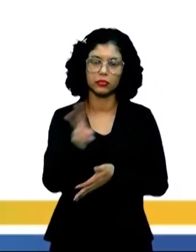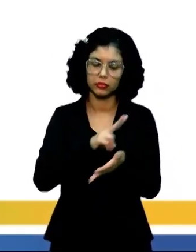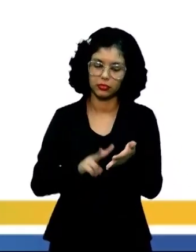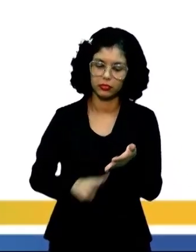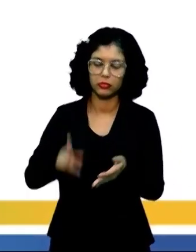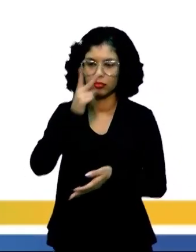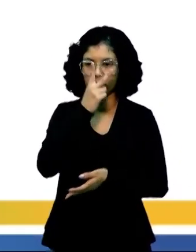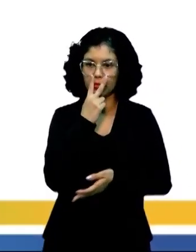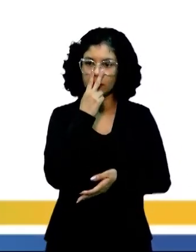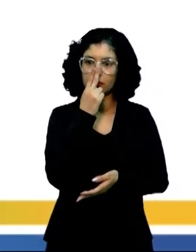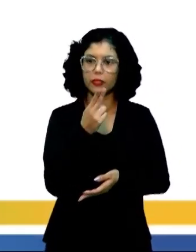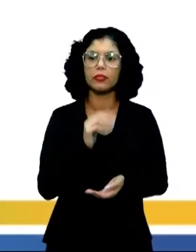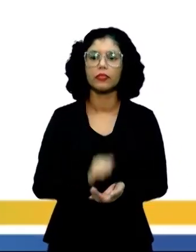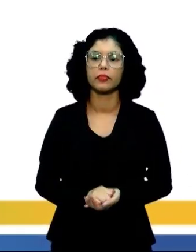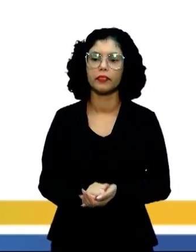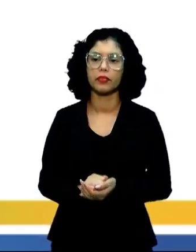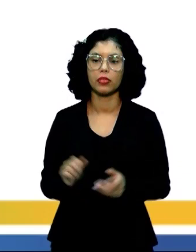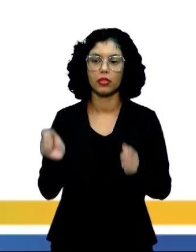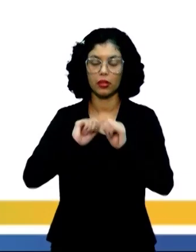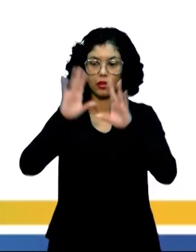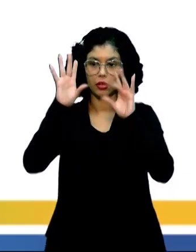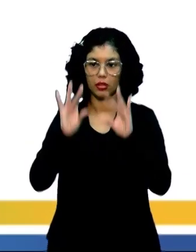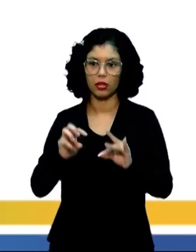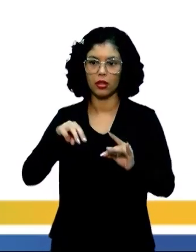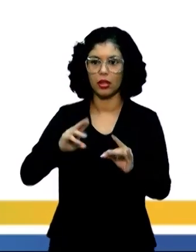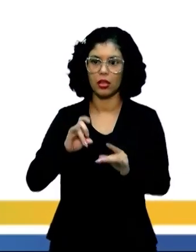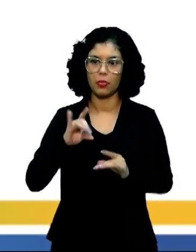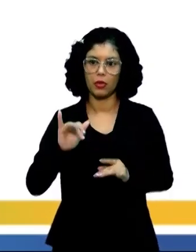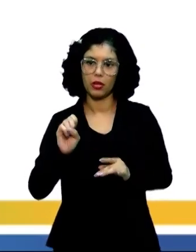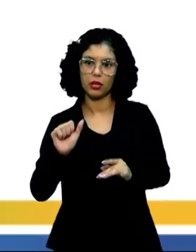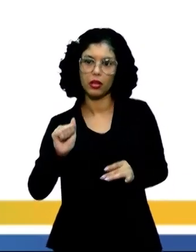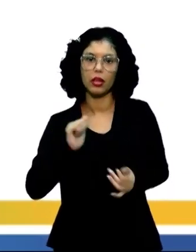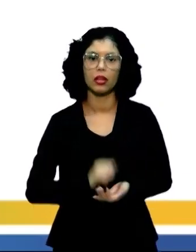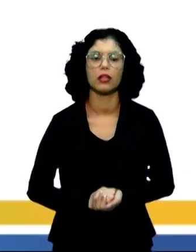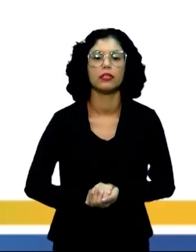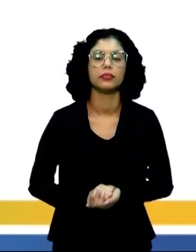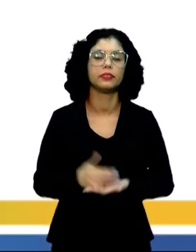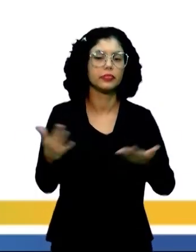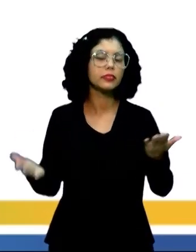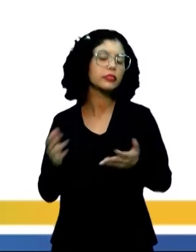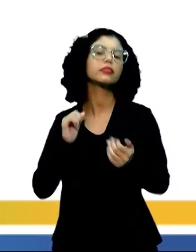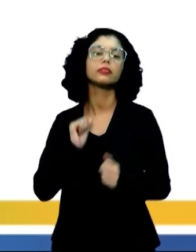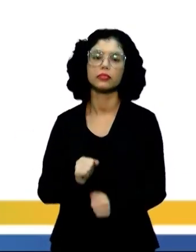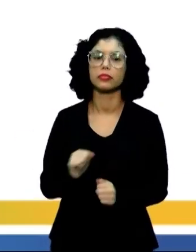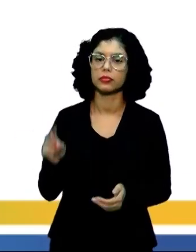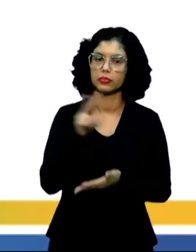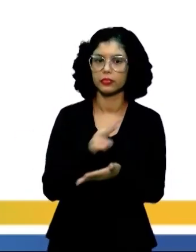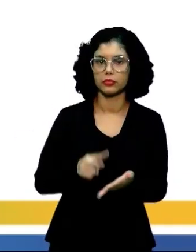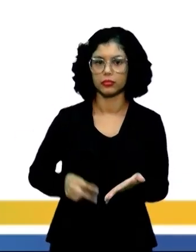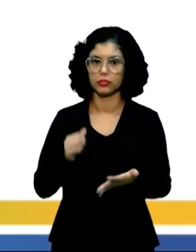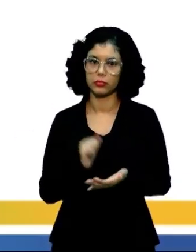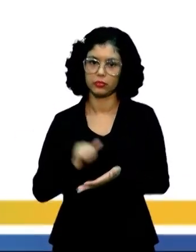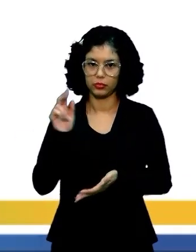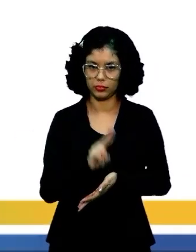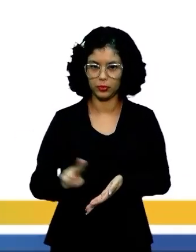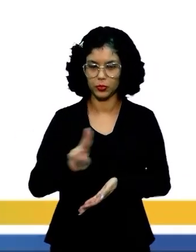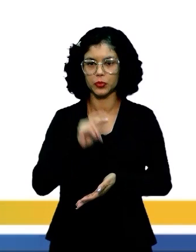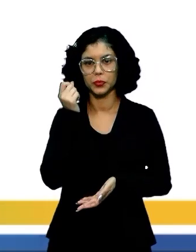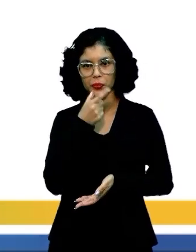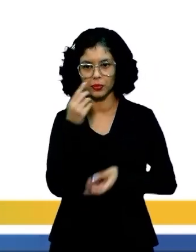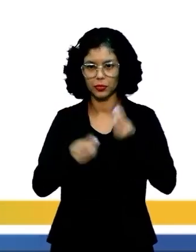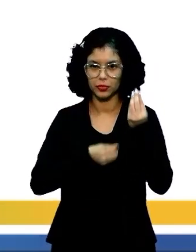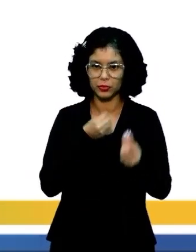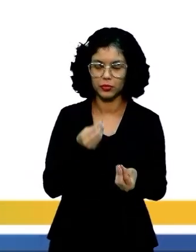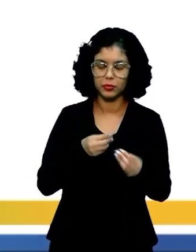ele aparece bastante nítido em Memórias Póstumas de Brás Cubas. Quem quiser pode dar uma lida. O uso do humor